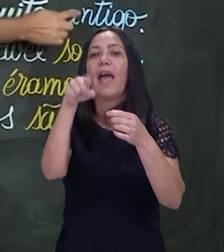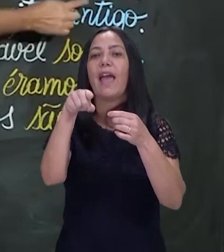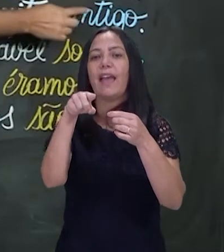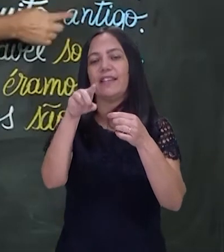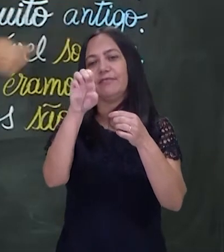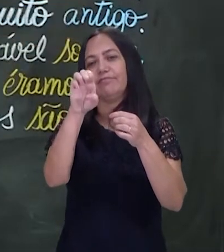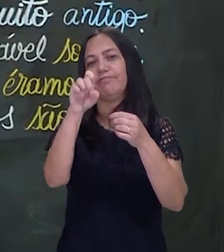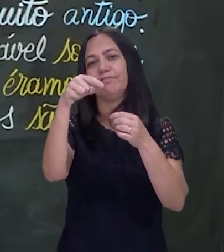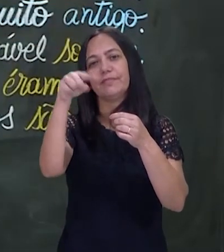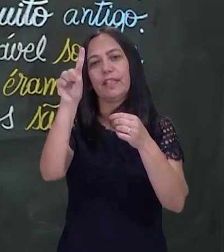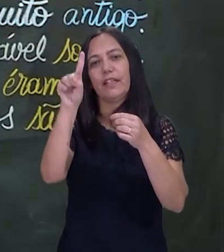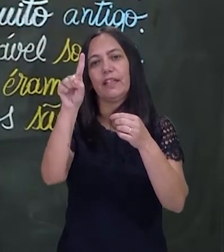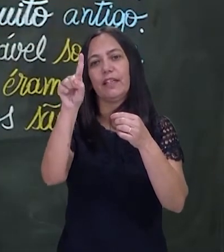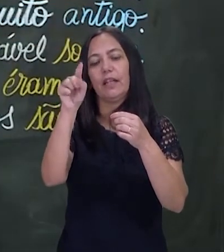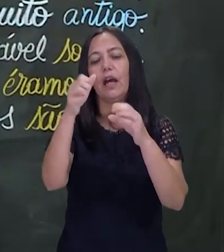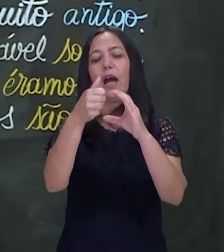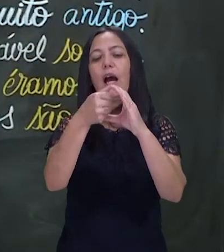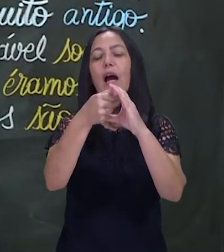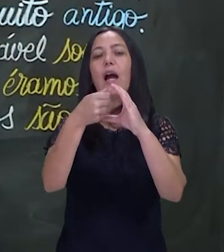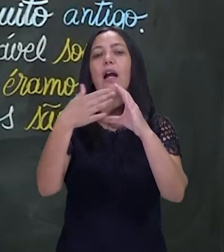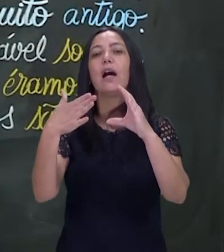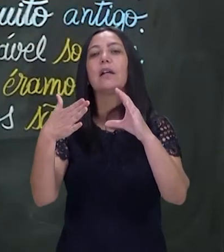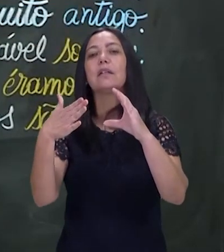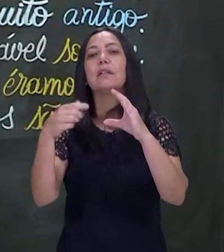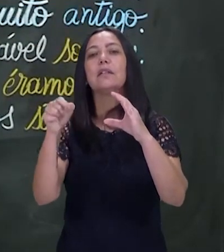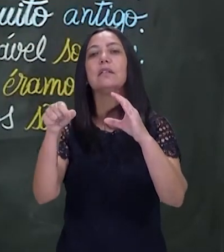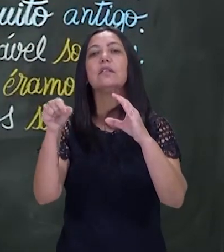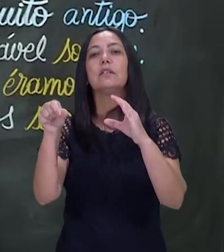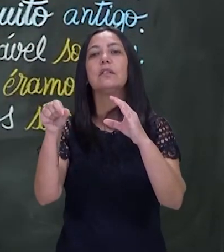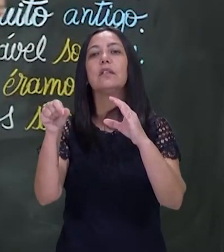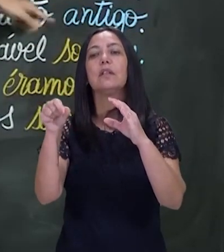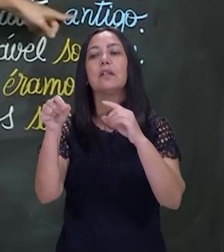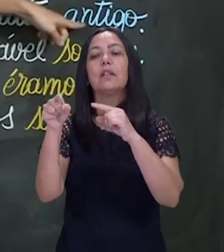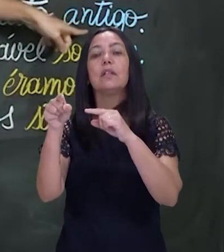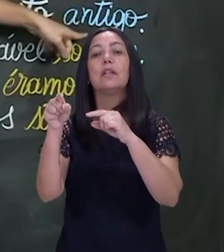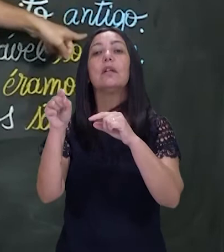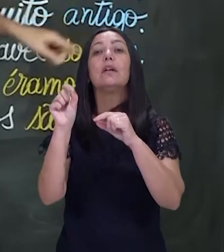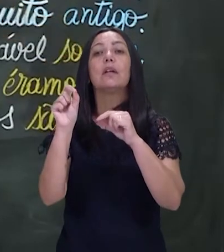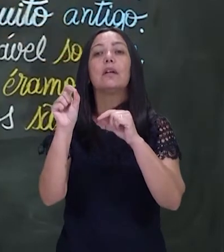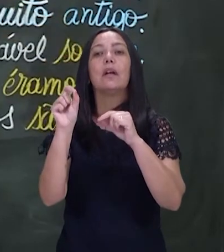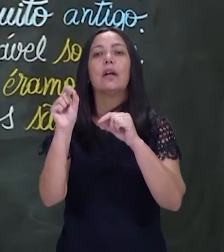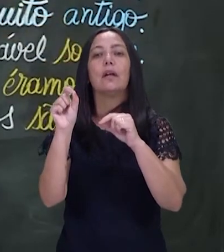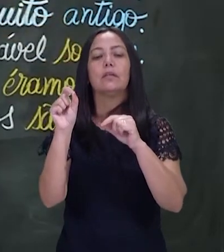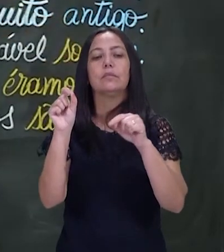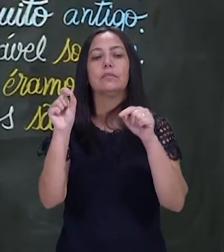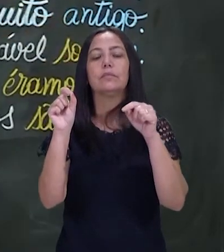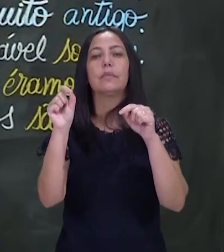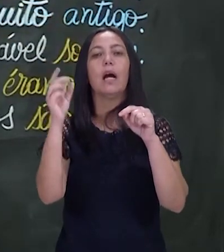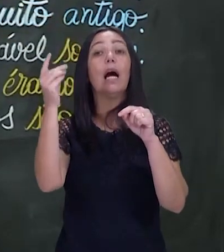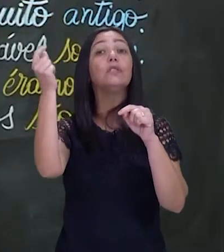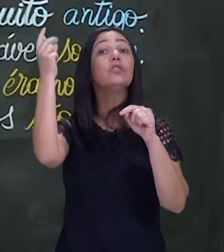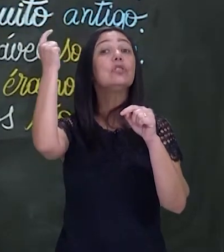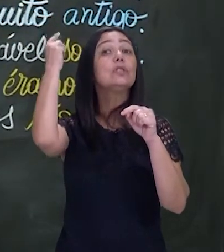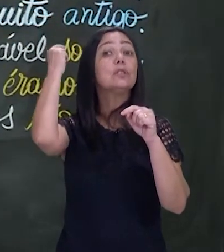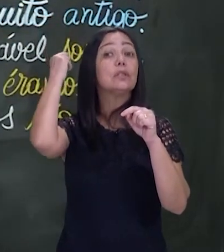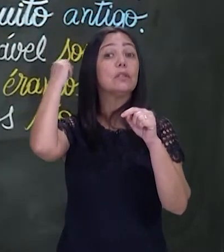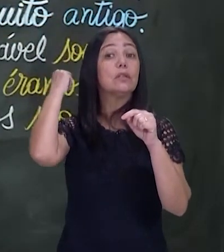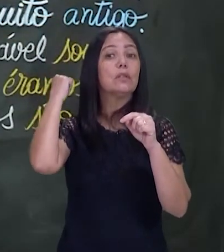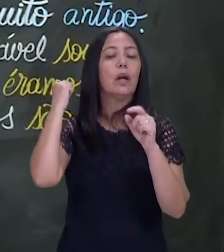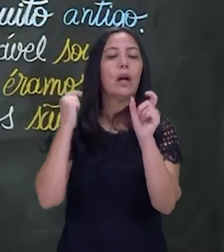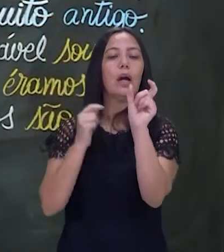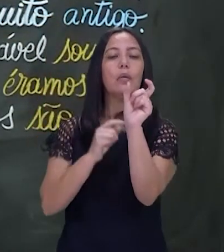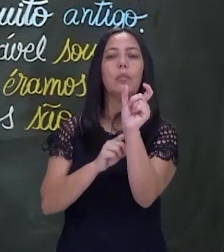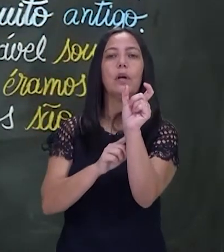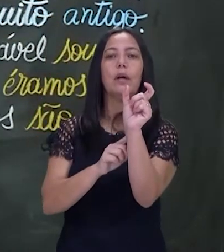a característica, a informação sobre o sujeito é apenas a palavra antigo. A